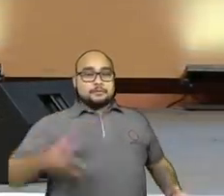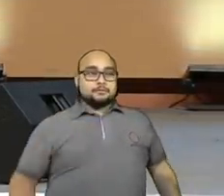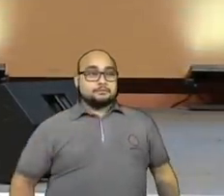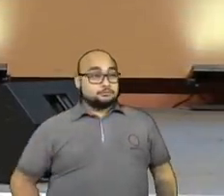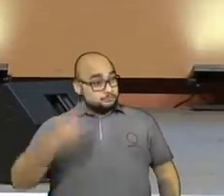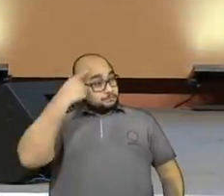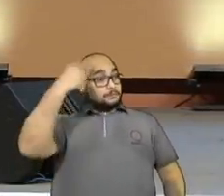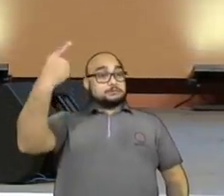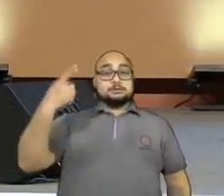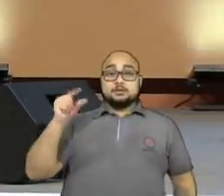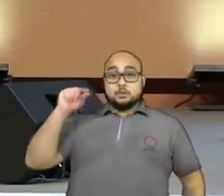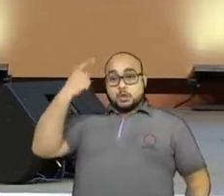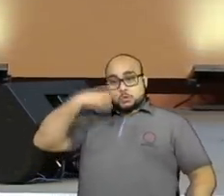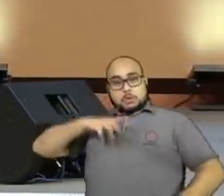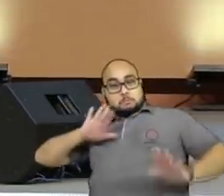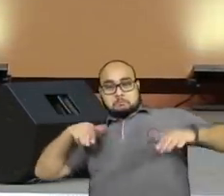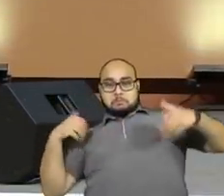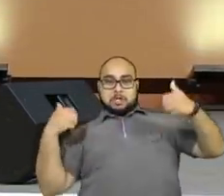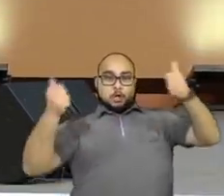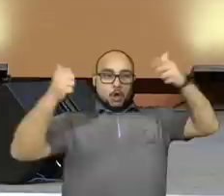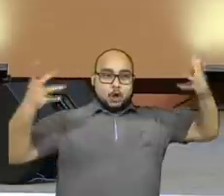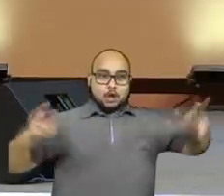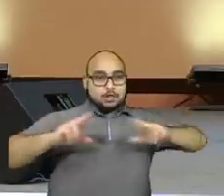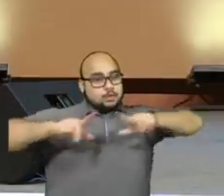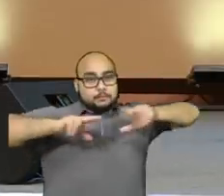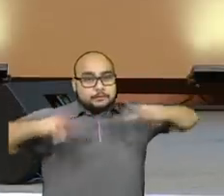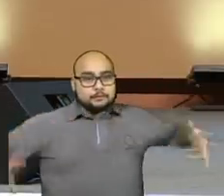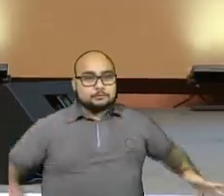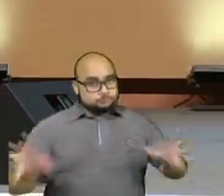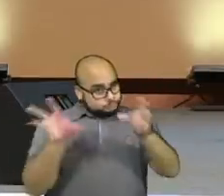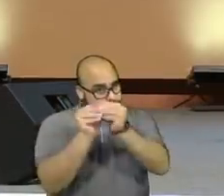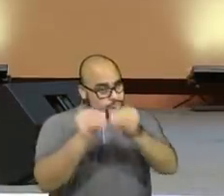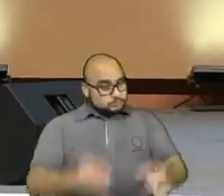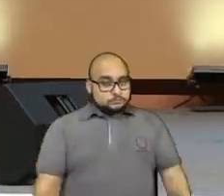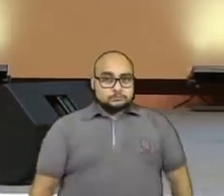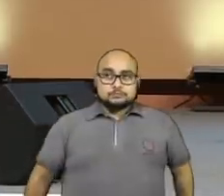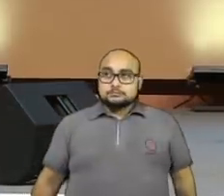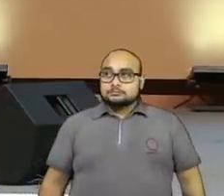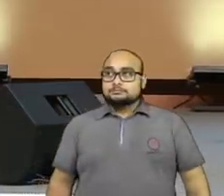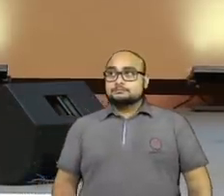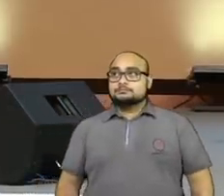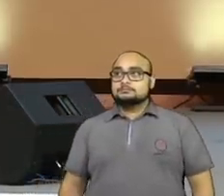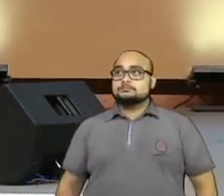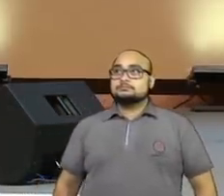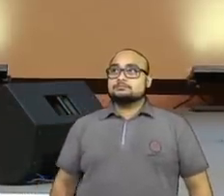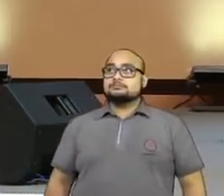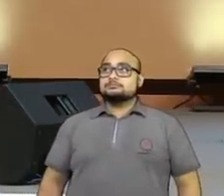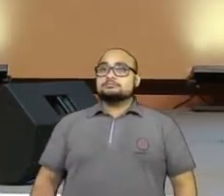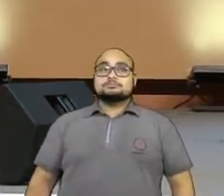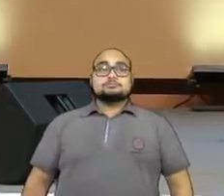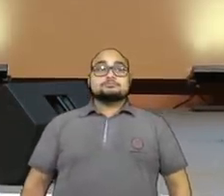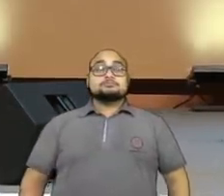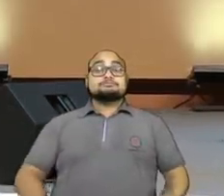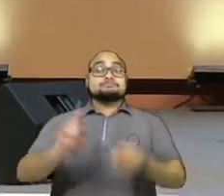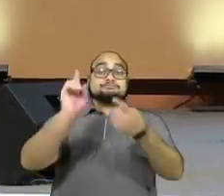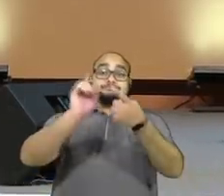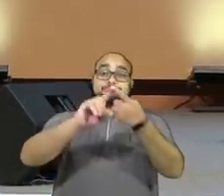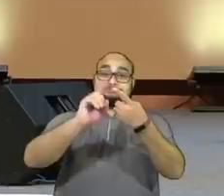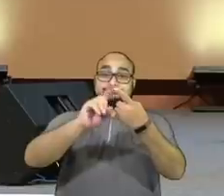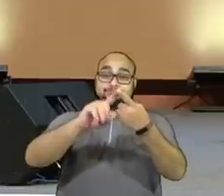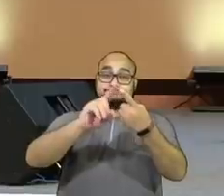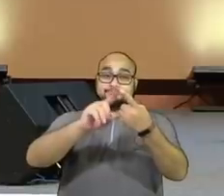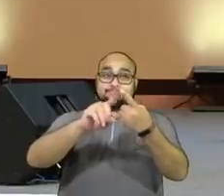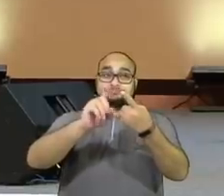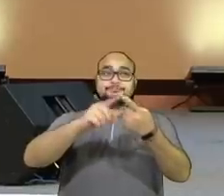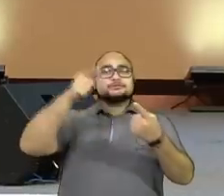já é alguma coisa. Agora eu vou terminar a minha palavra. Primeiro, não se esqueça, eu estou reforçando